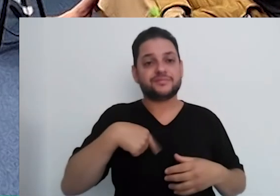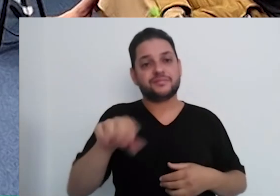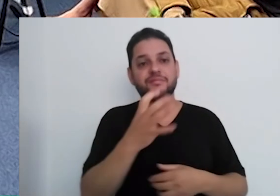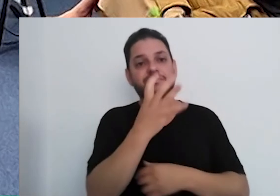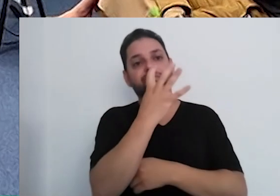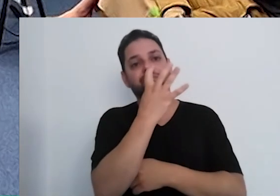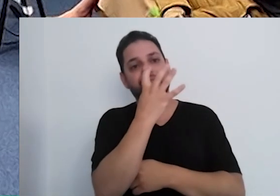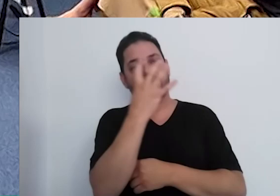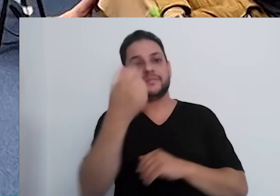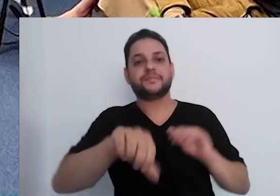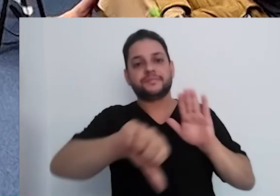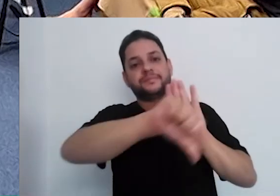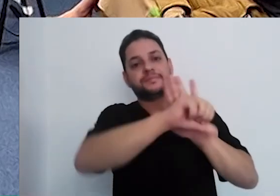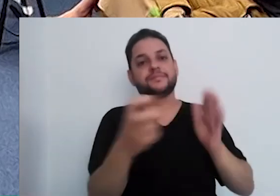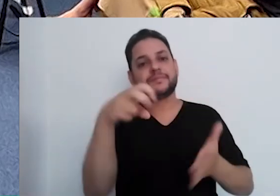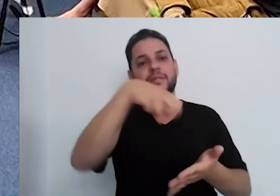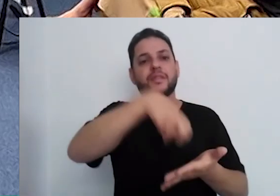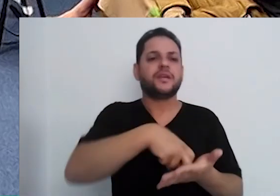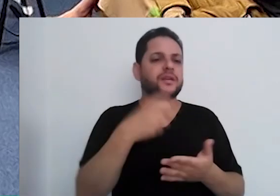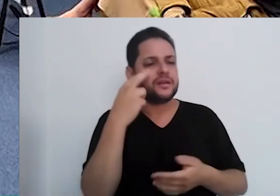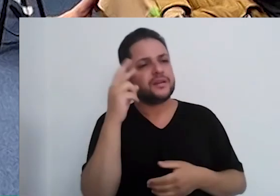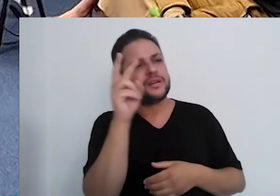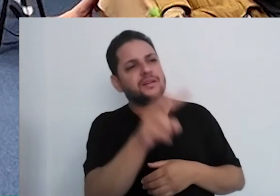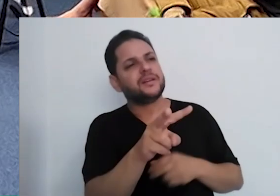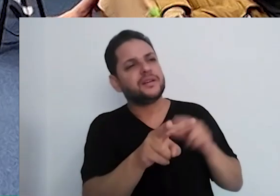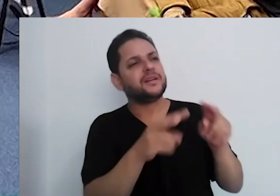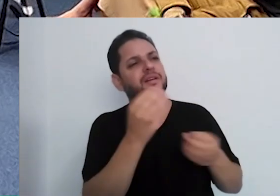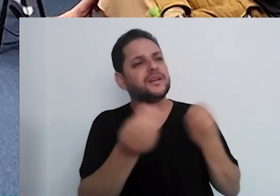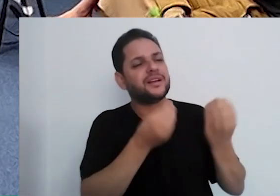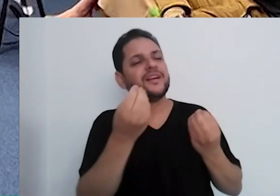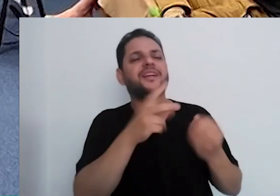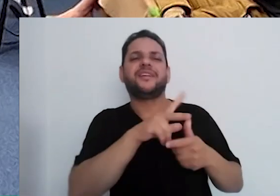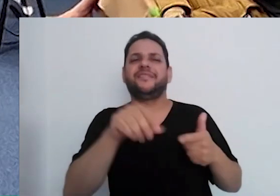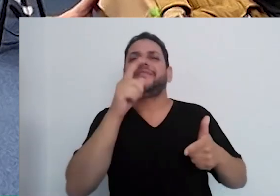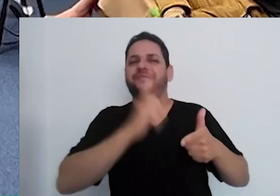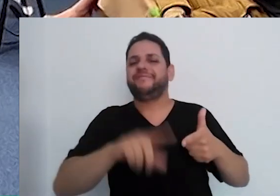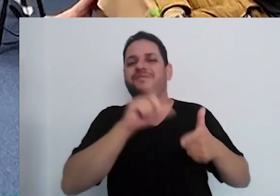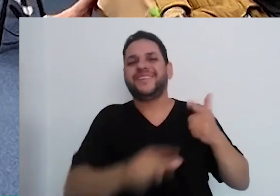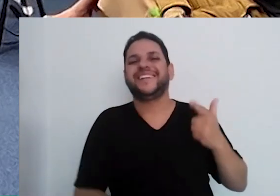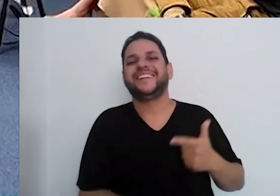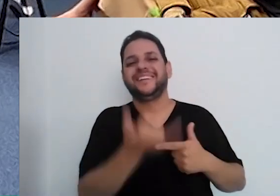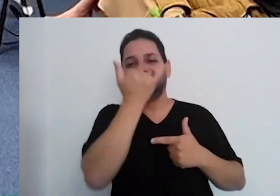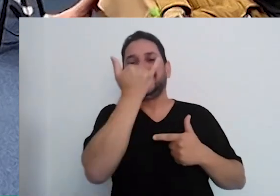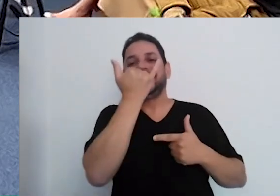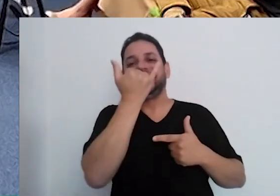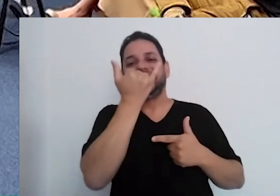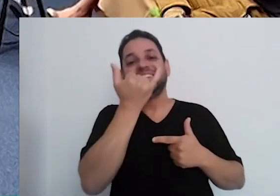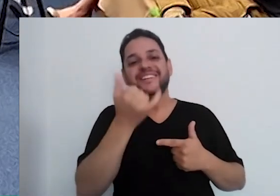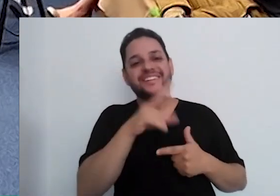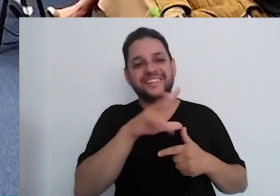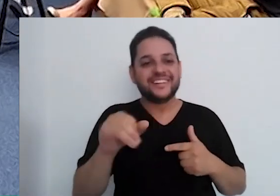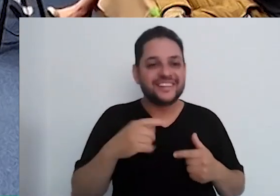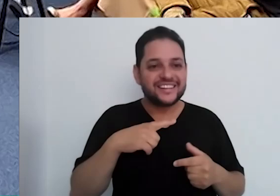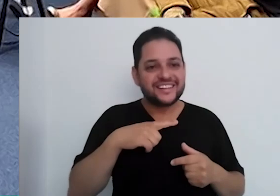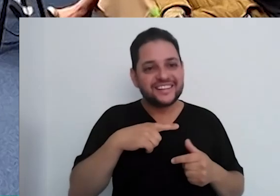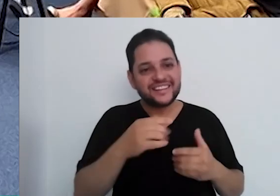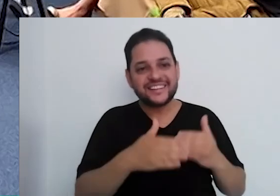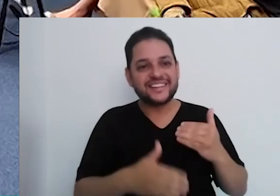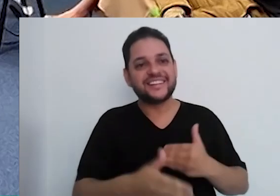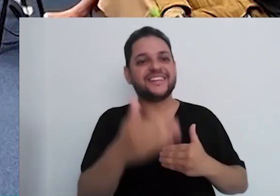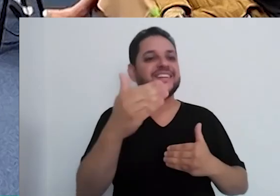castiga que quando chega essa questão eu falei nossa agora elas Vamos Cair né Aí elas vão achar que é verdade que justiça